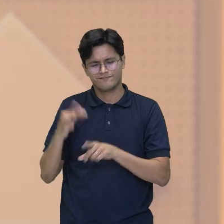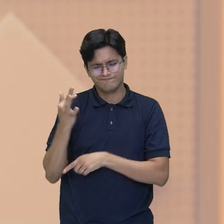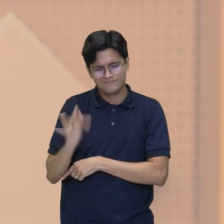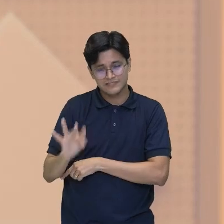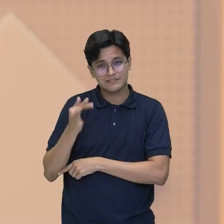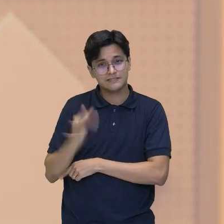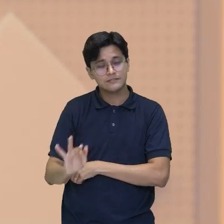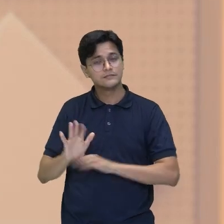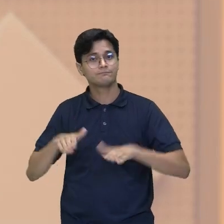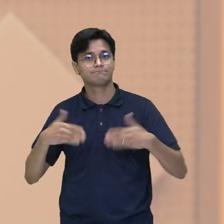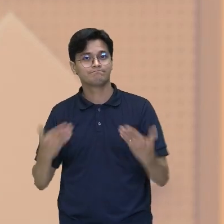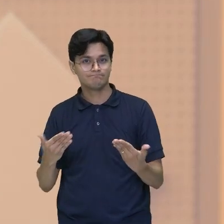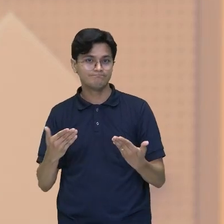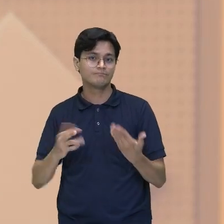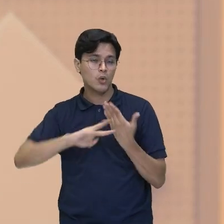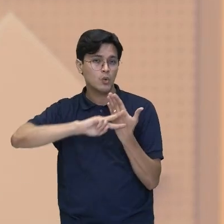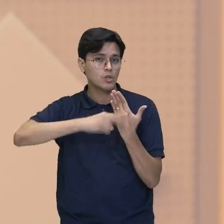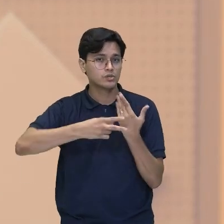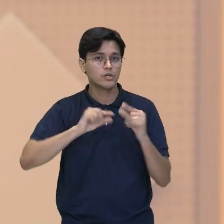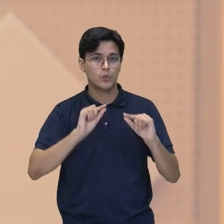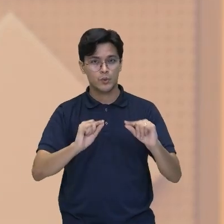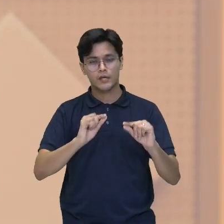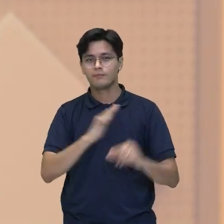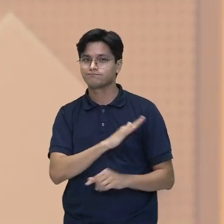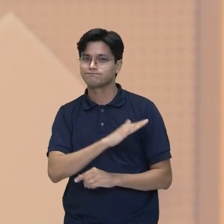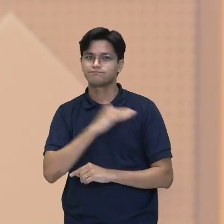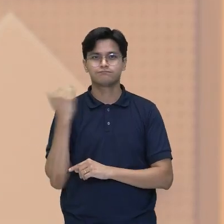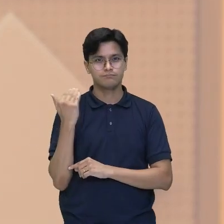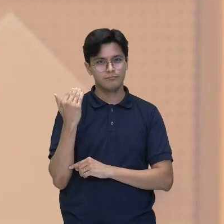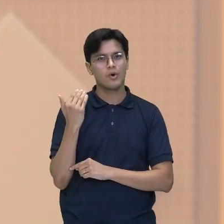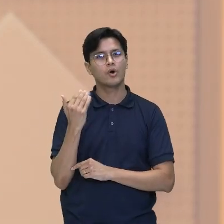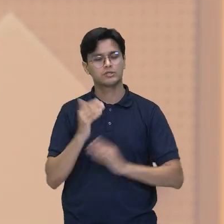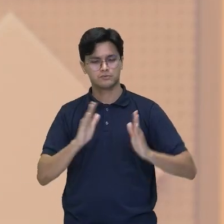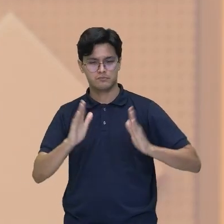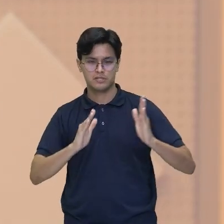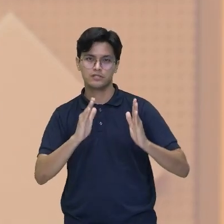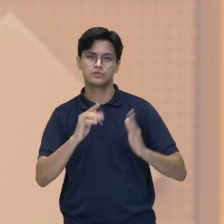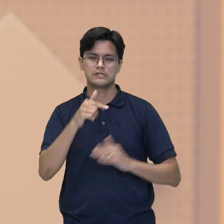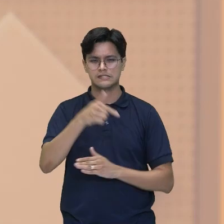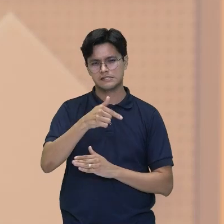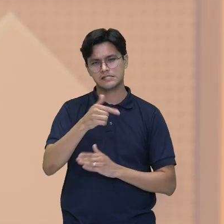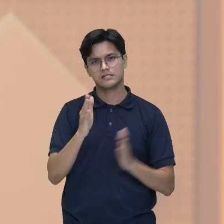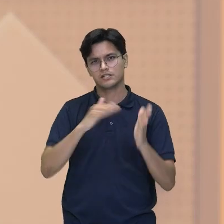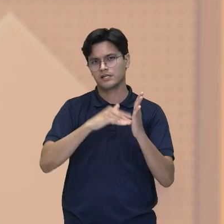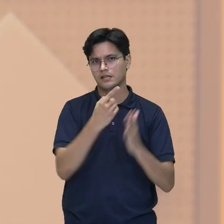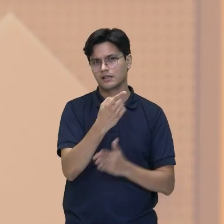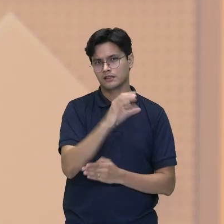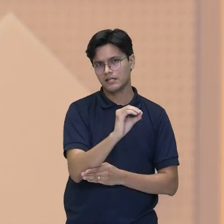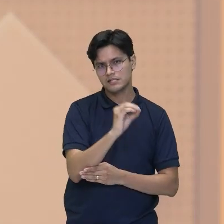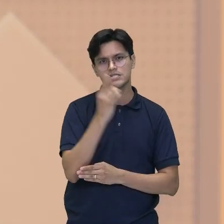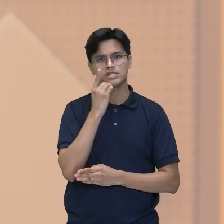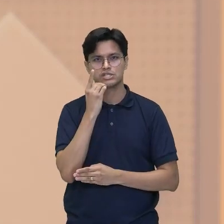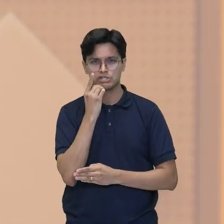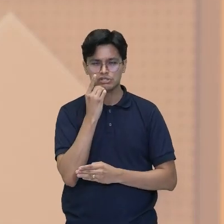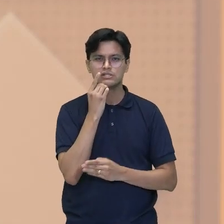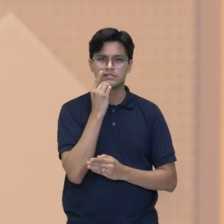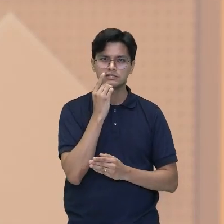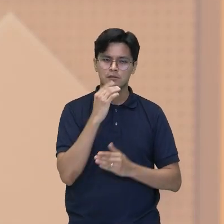à morte seus infectados por cerca de 7 a 10 dias depois da infecção. Essas pessoas já estavam